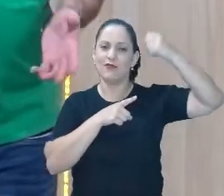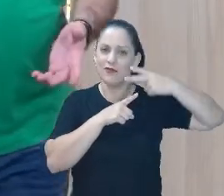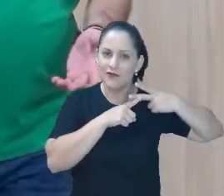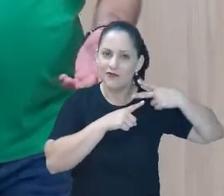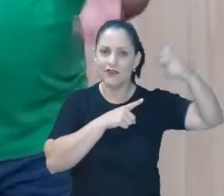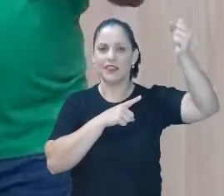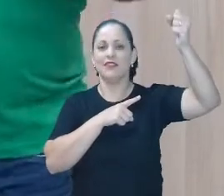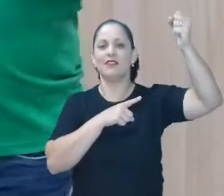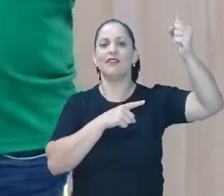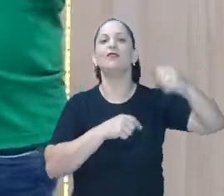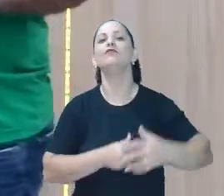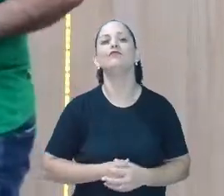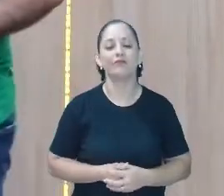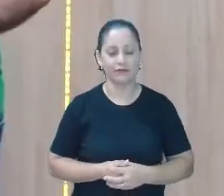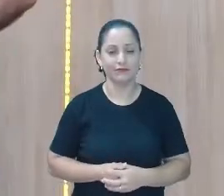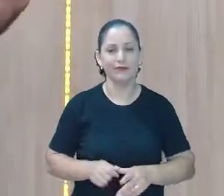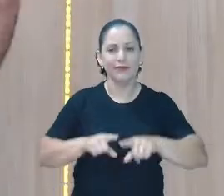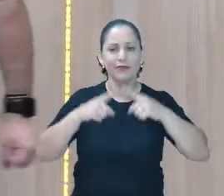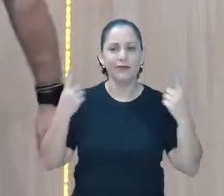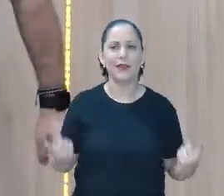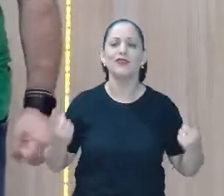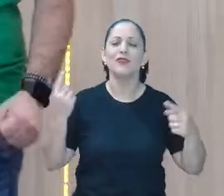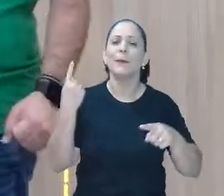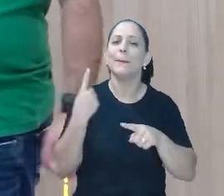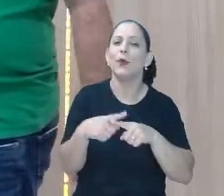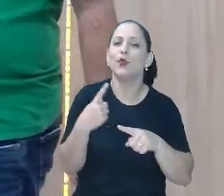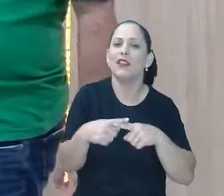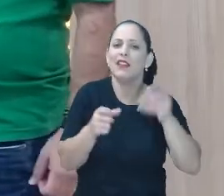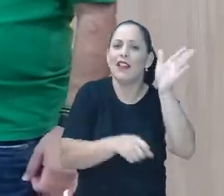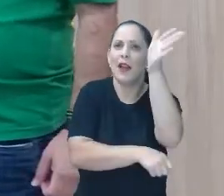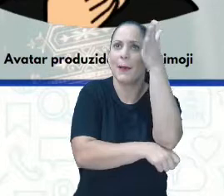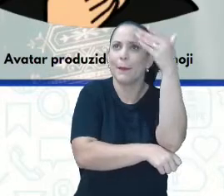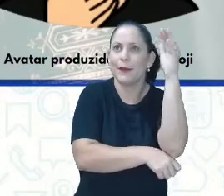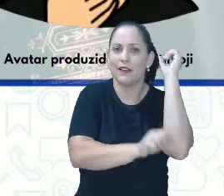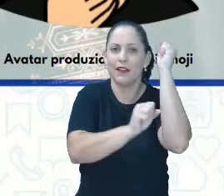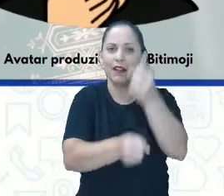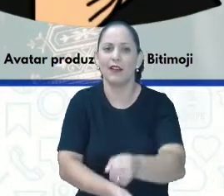e conquistaram. Mas por que é que eu trouxe essa imagem?